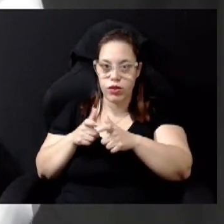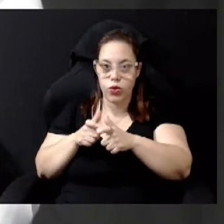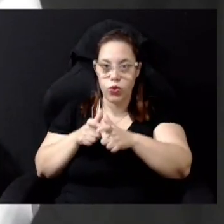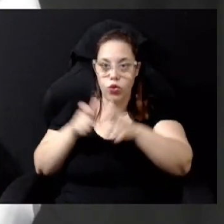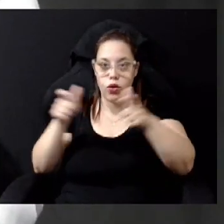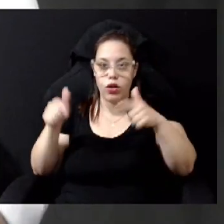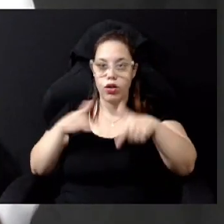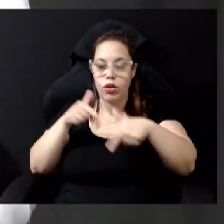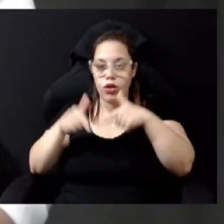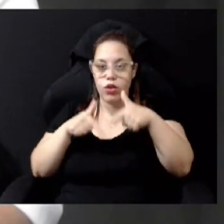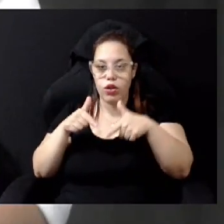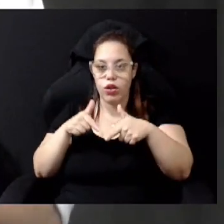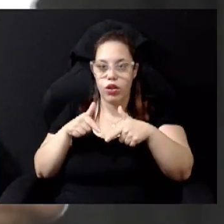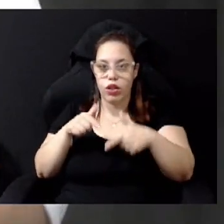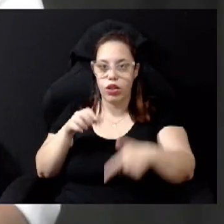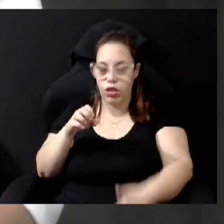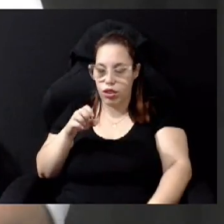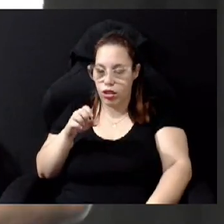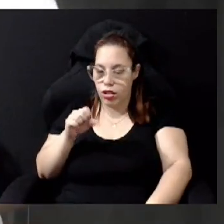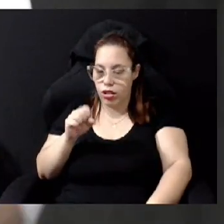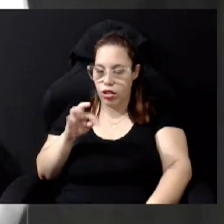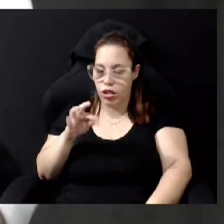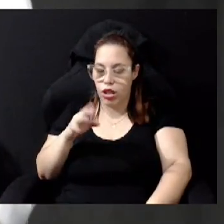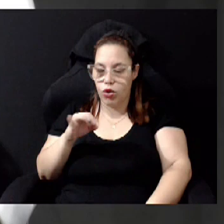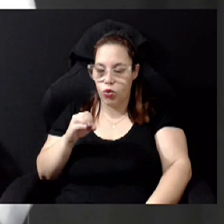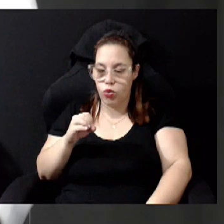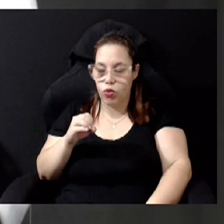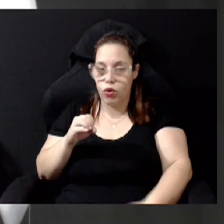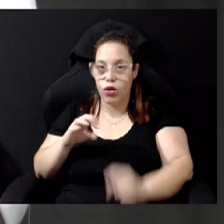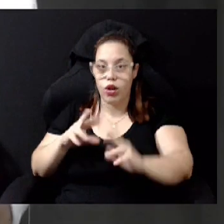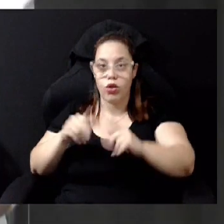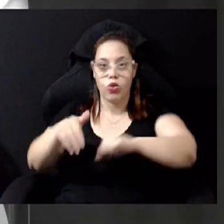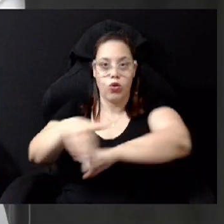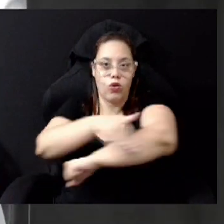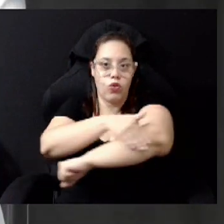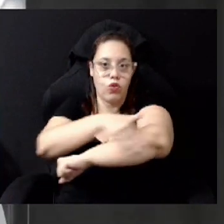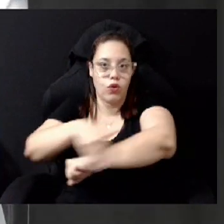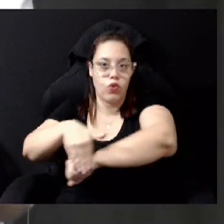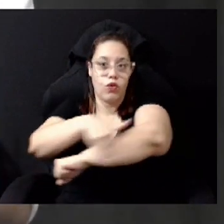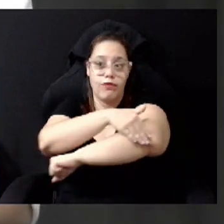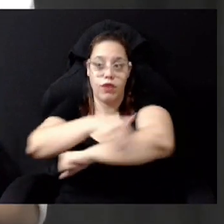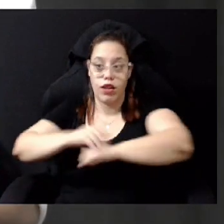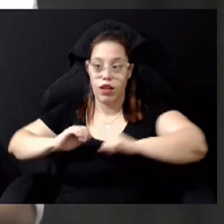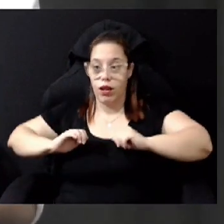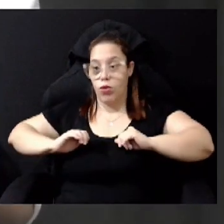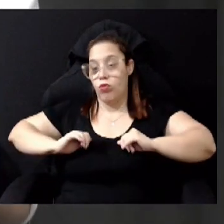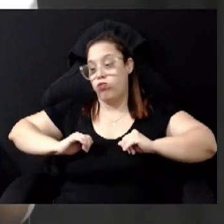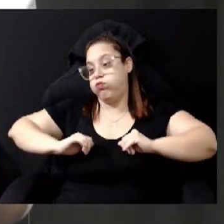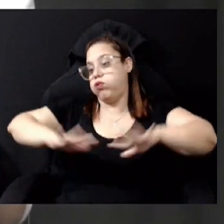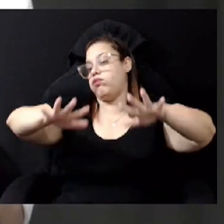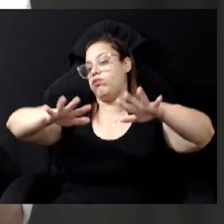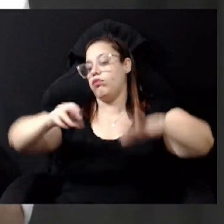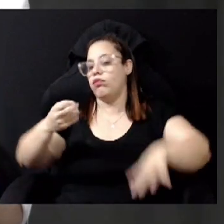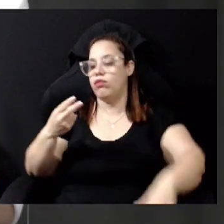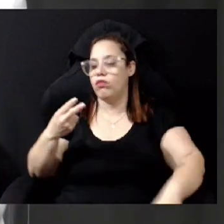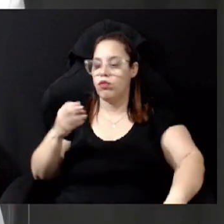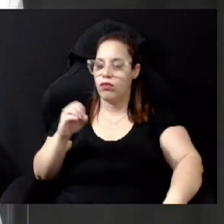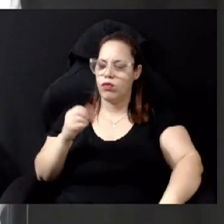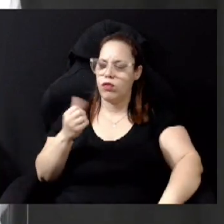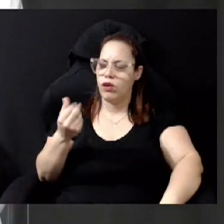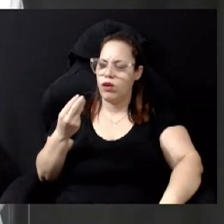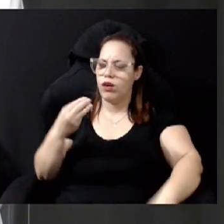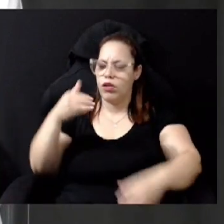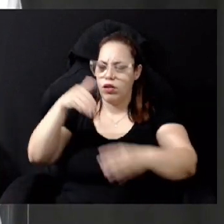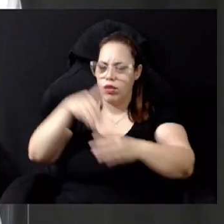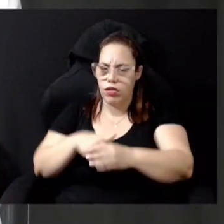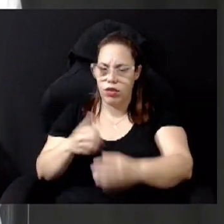correndo a céu aberto o tempo todo, em todas as ruas, em todos os lugares. Quando em 2013 eu me elegi, em 2015 nós